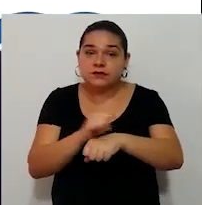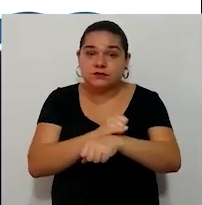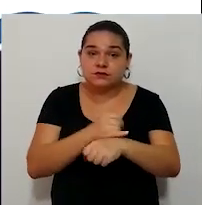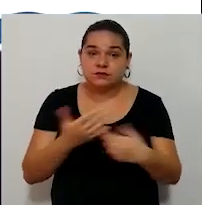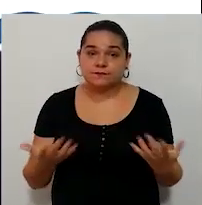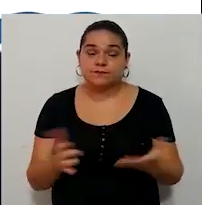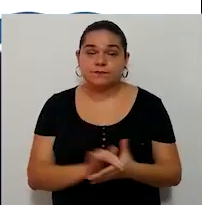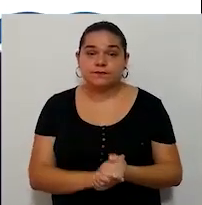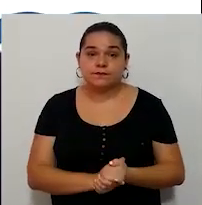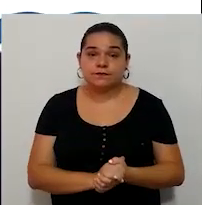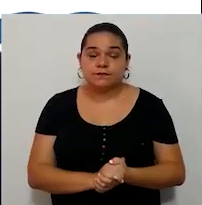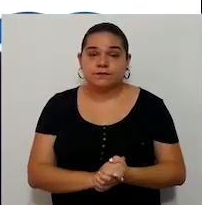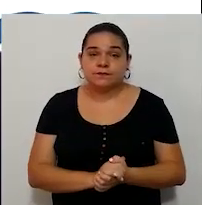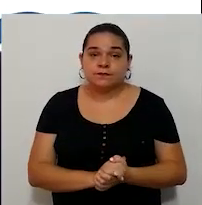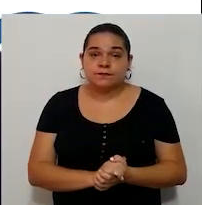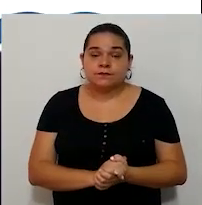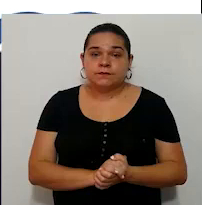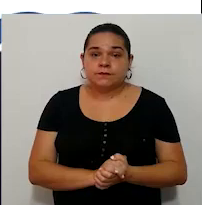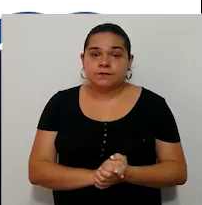novas alternativas.